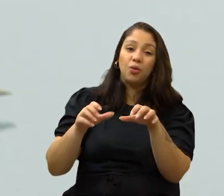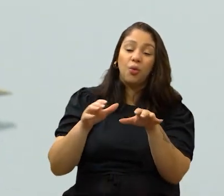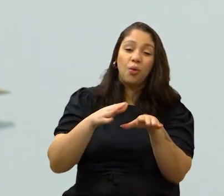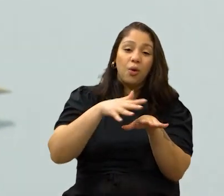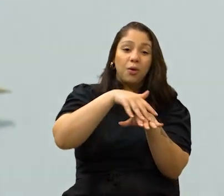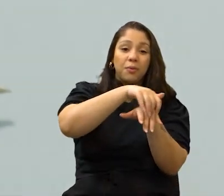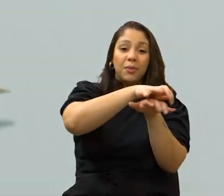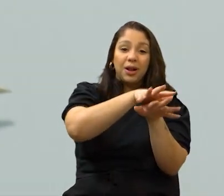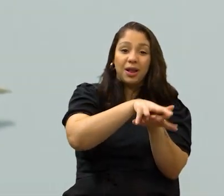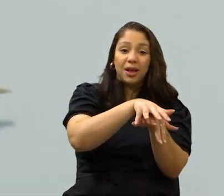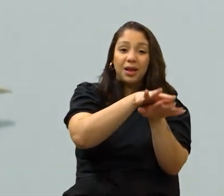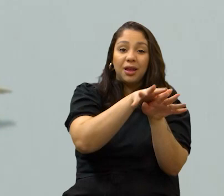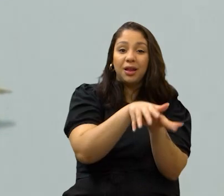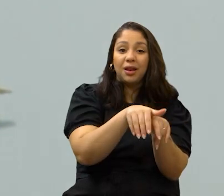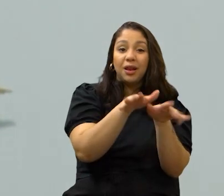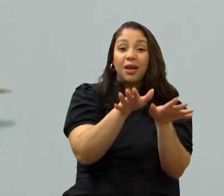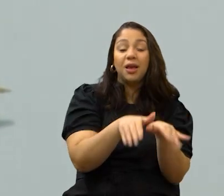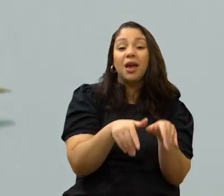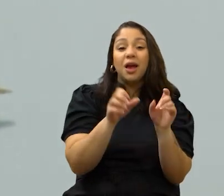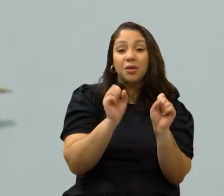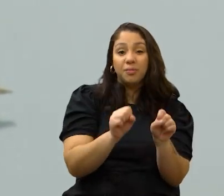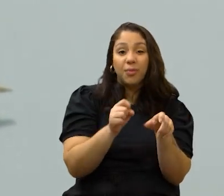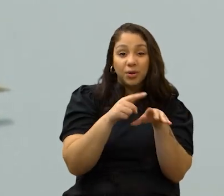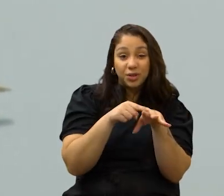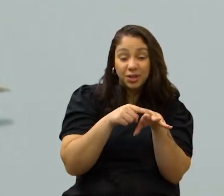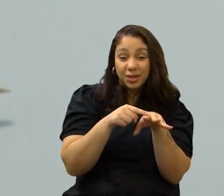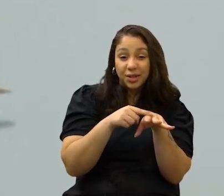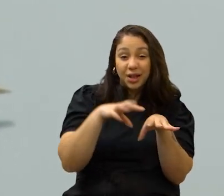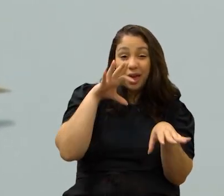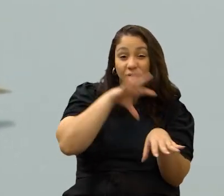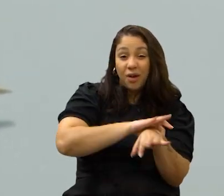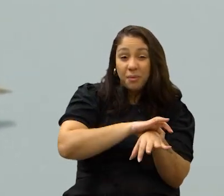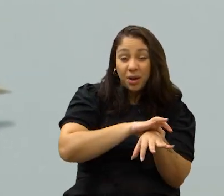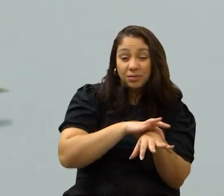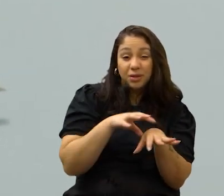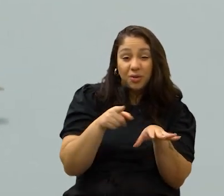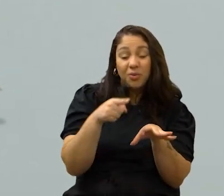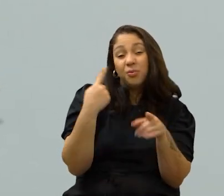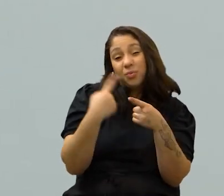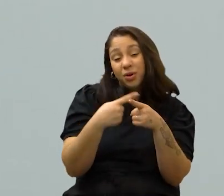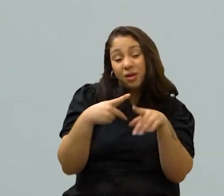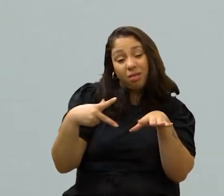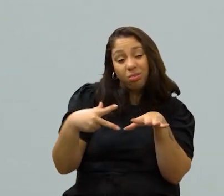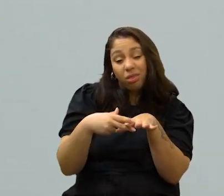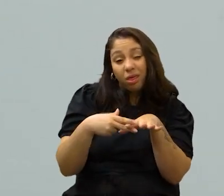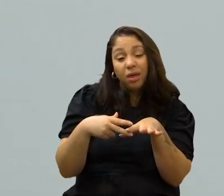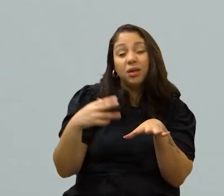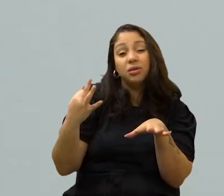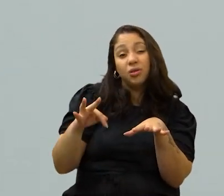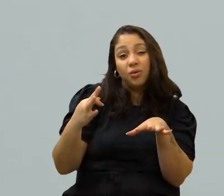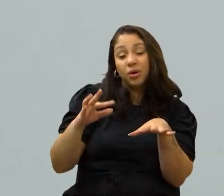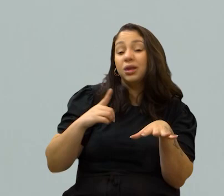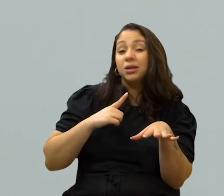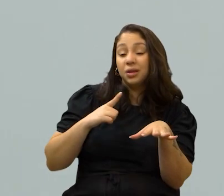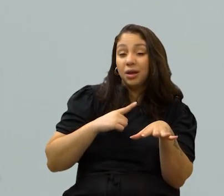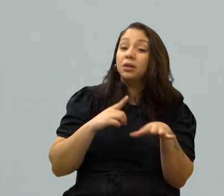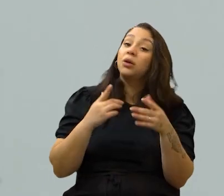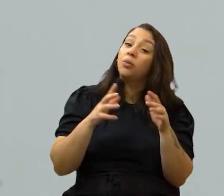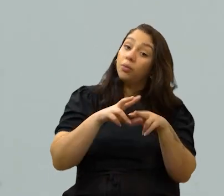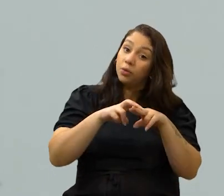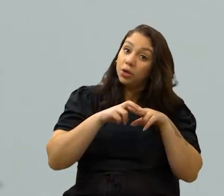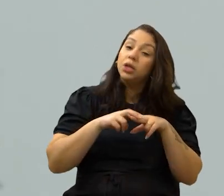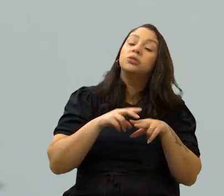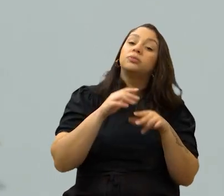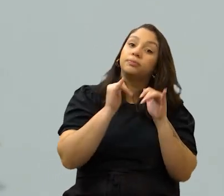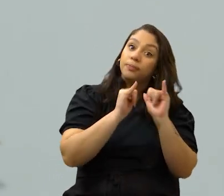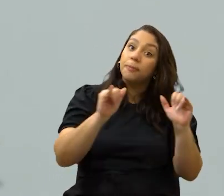as peninhas dele. Então daí pode ocorrer inflamação dos canhões das penas, né? Às vezes isso pode ocasionar dor. Então por